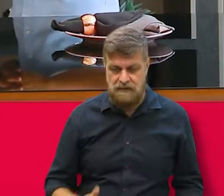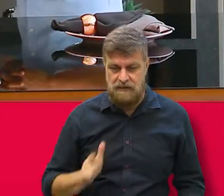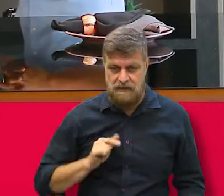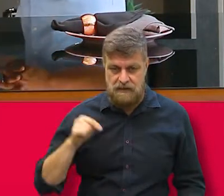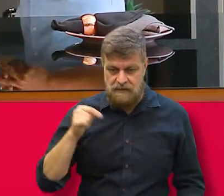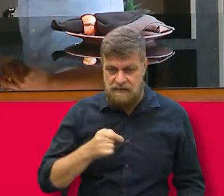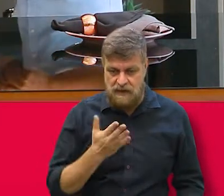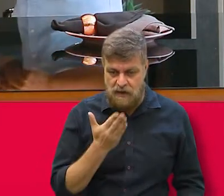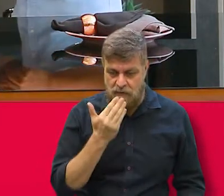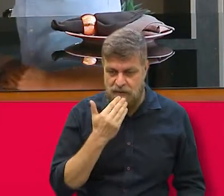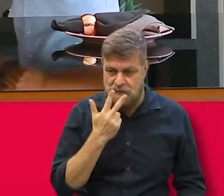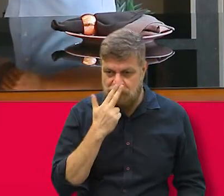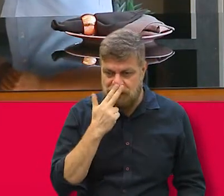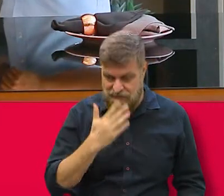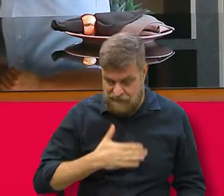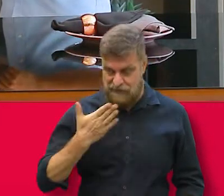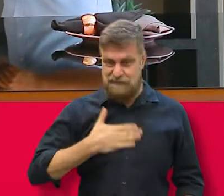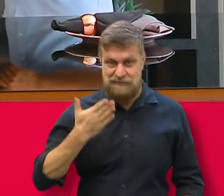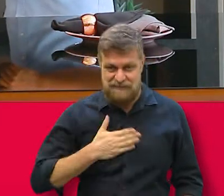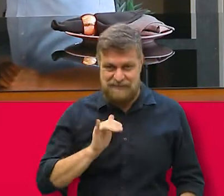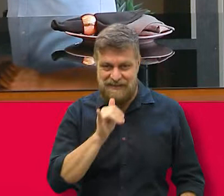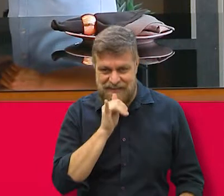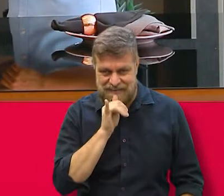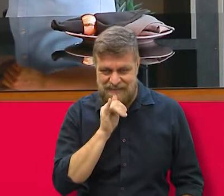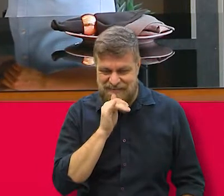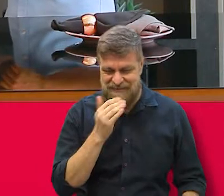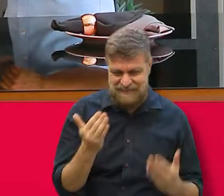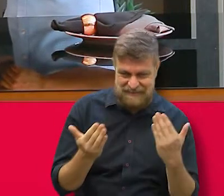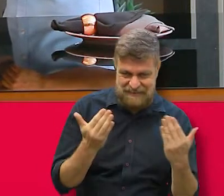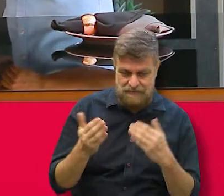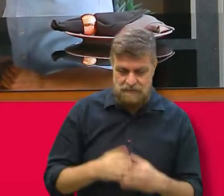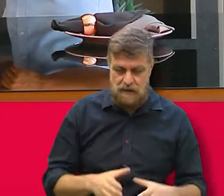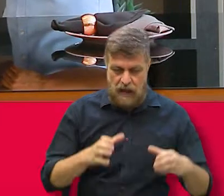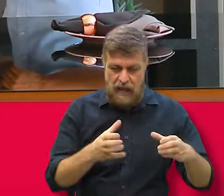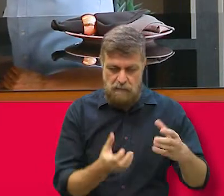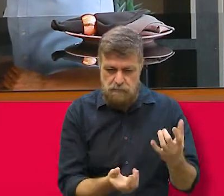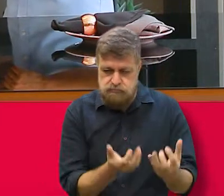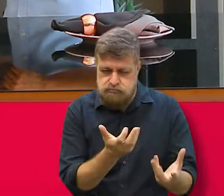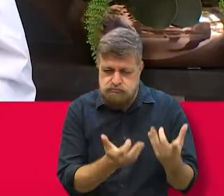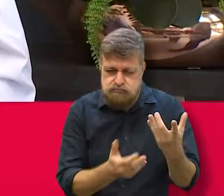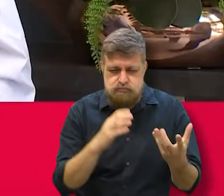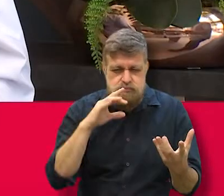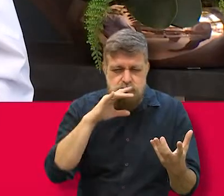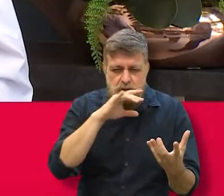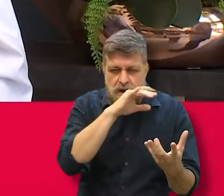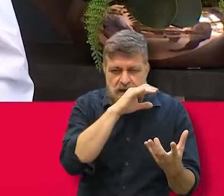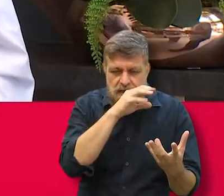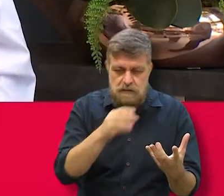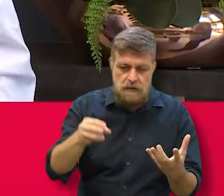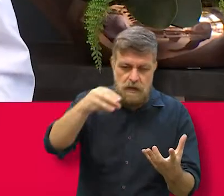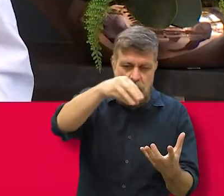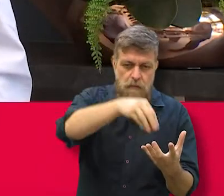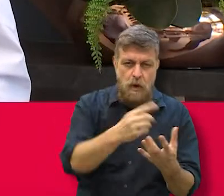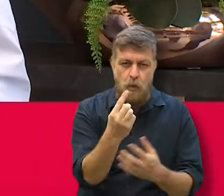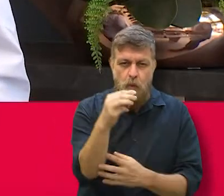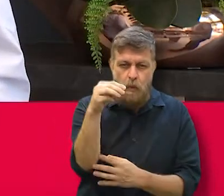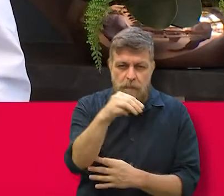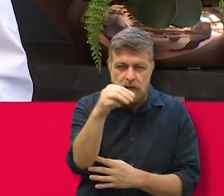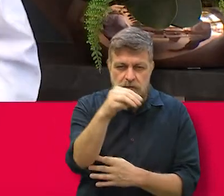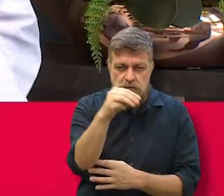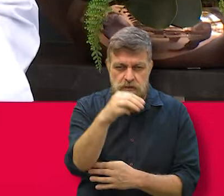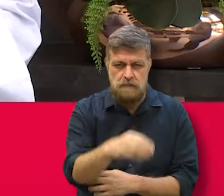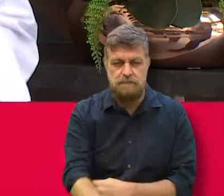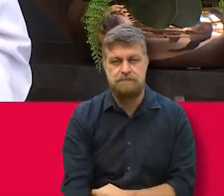dá um susto no alimento. Você cozinha, põe ele na água quente por assim um